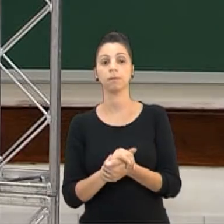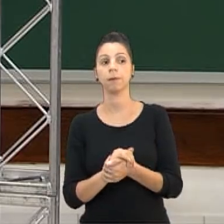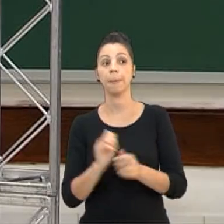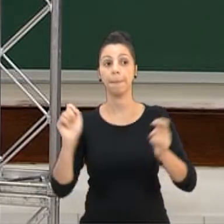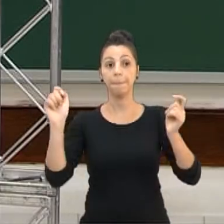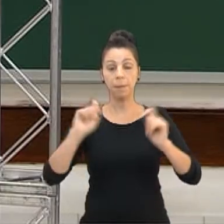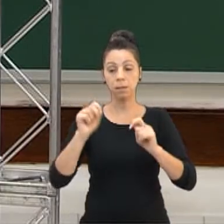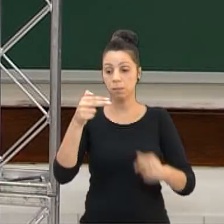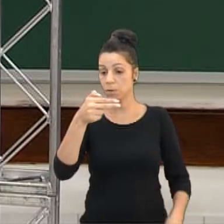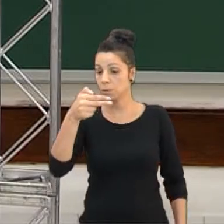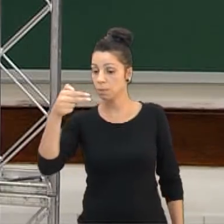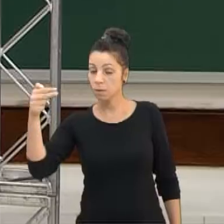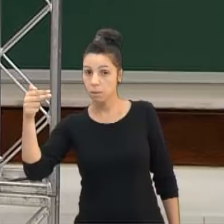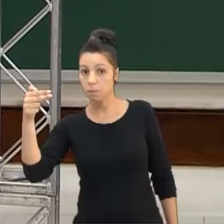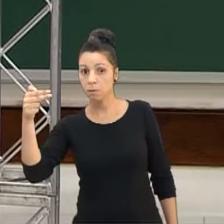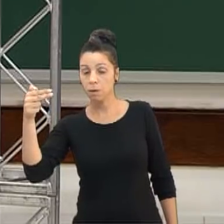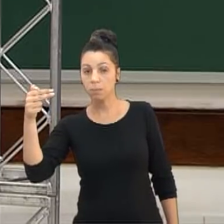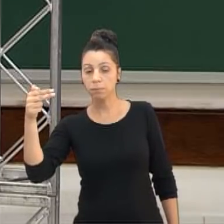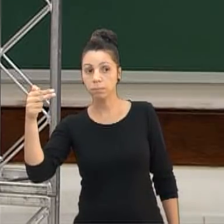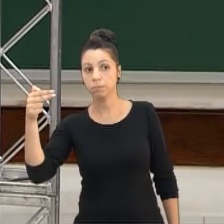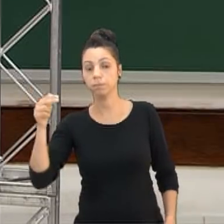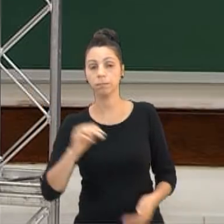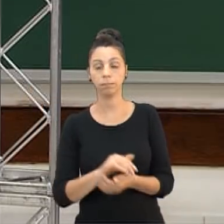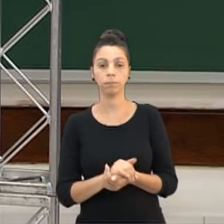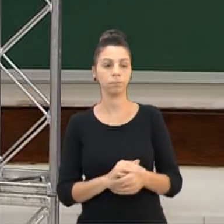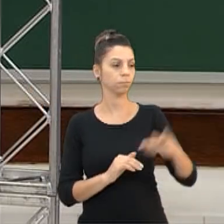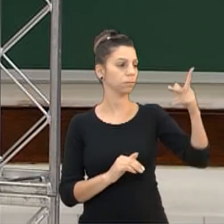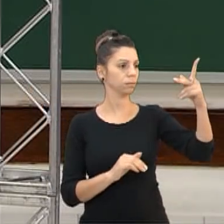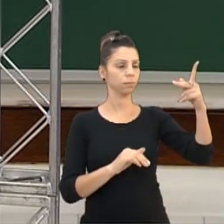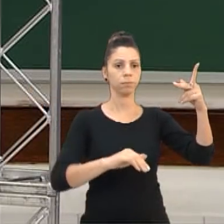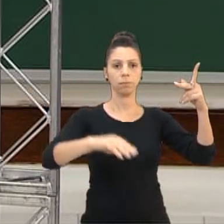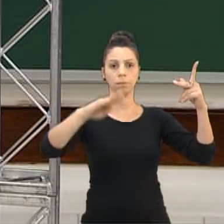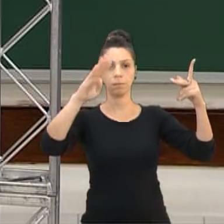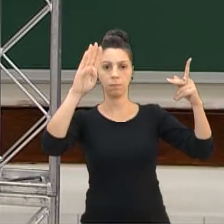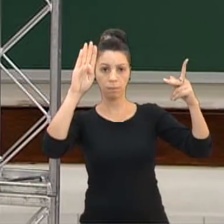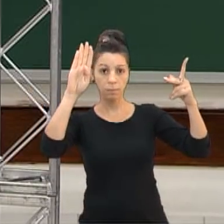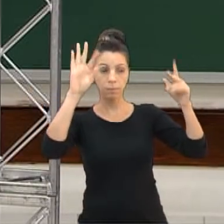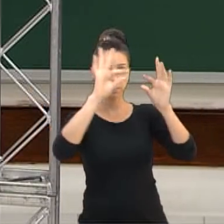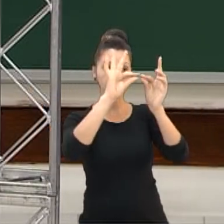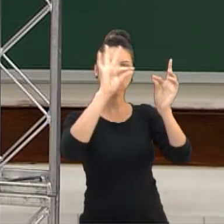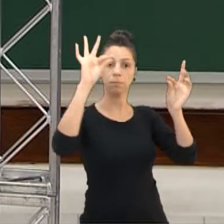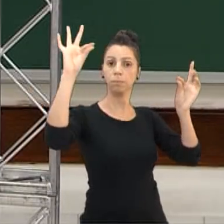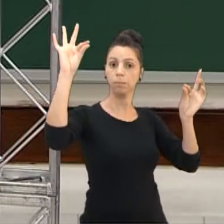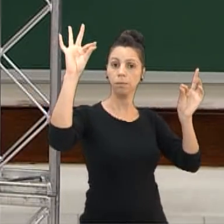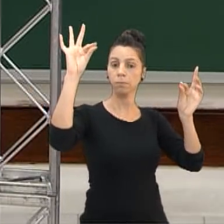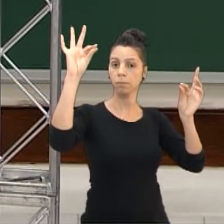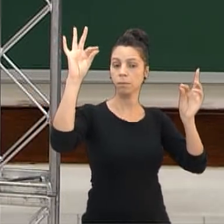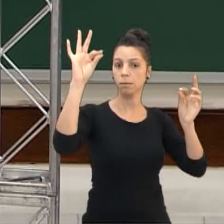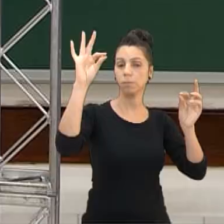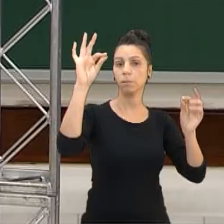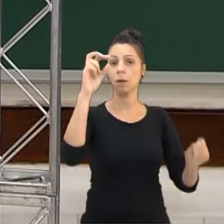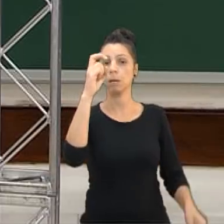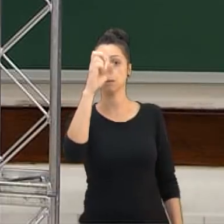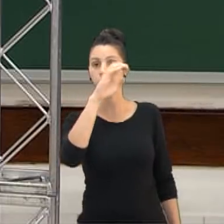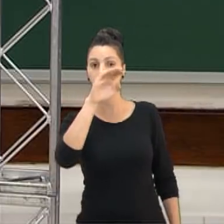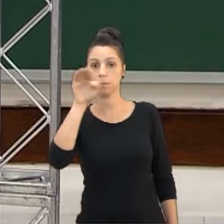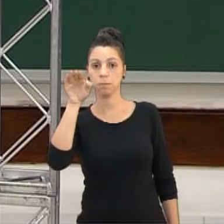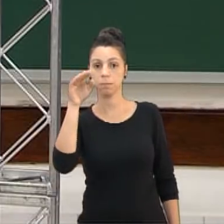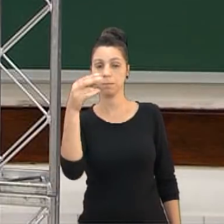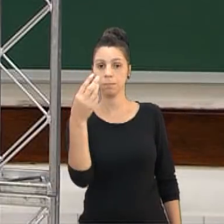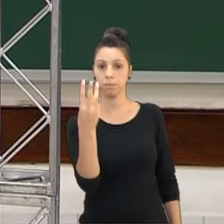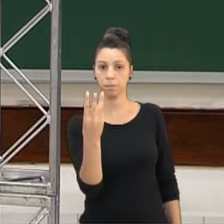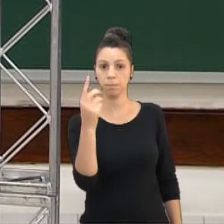ao segmento PB. E o segmento PB é nada mais, nada menos que 5/3 de x mais